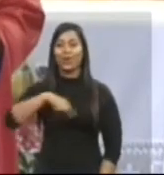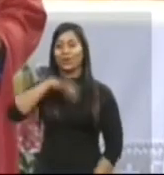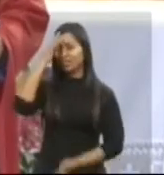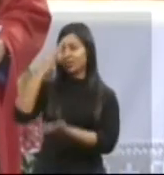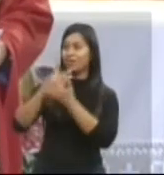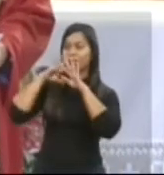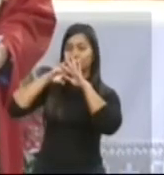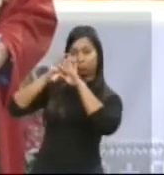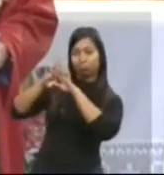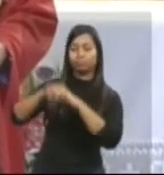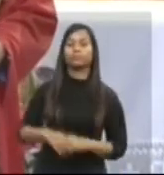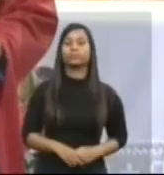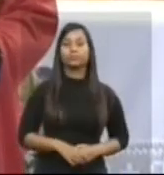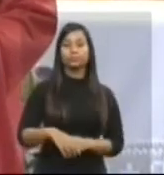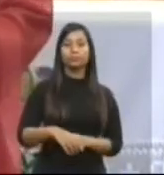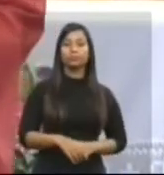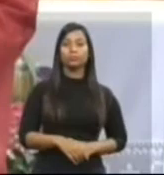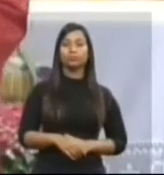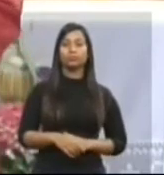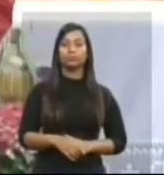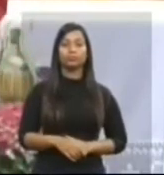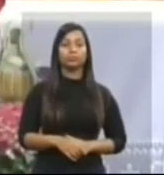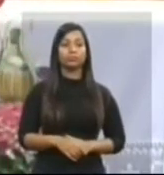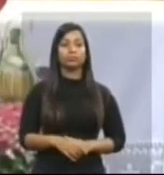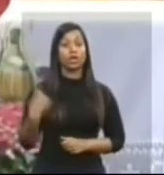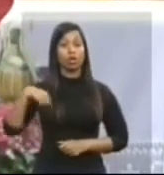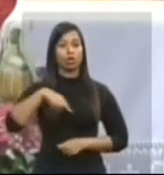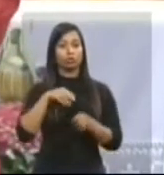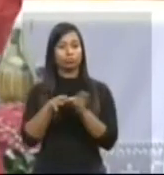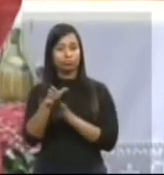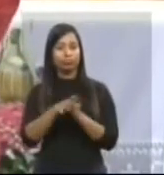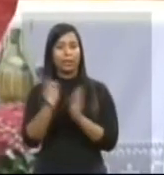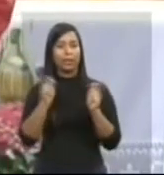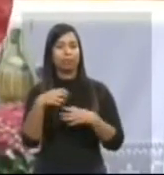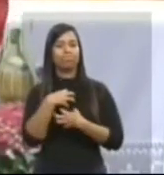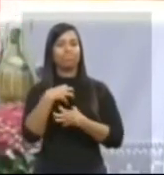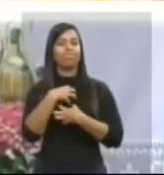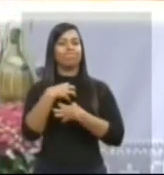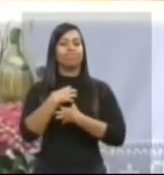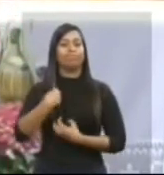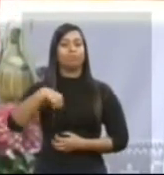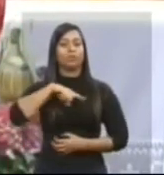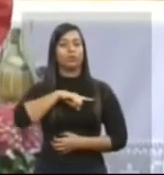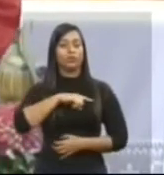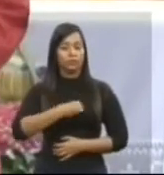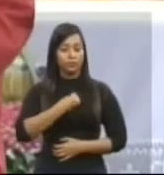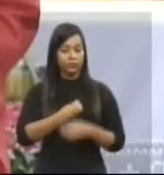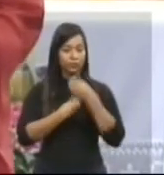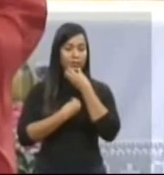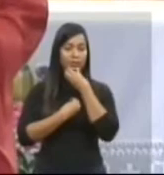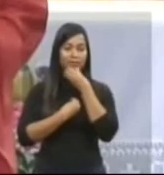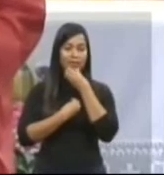Professemos agora a nossa fé, que as nossas palavras sejam a expressão da nossa